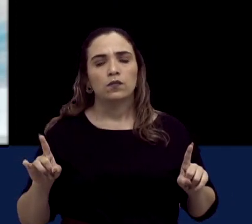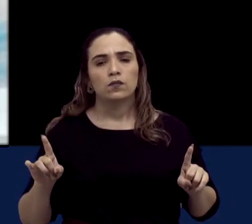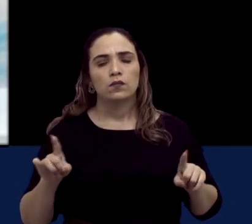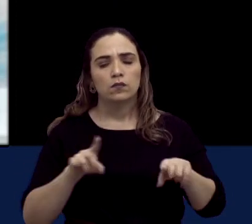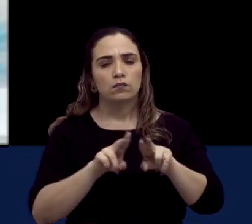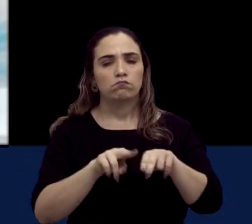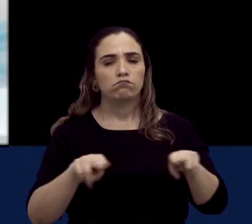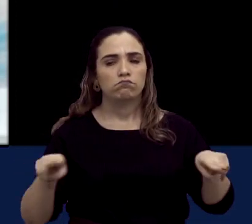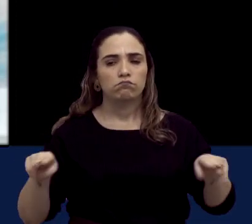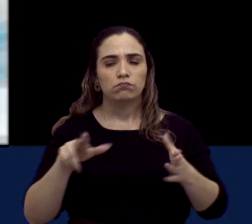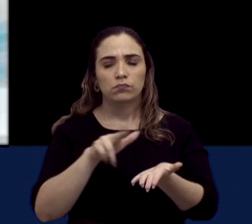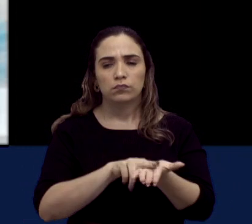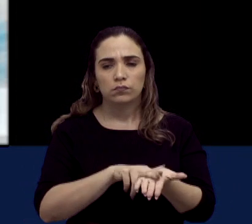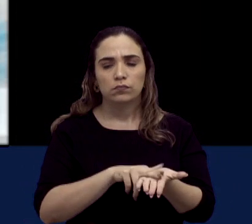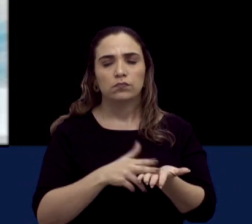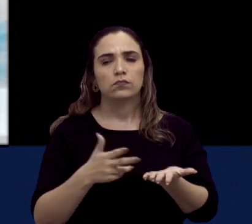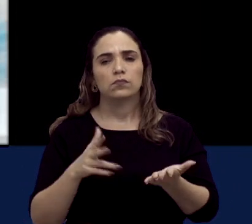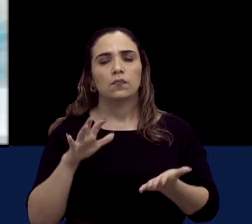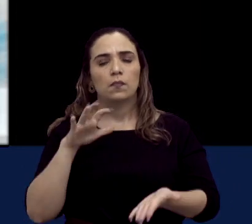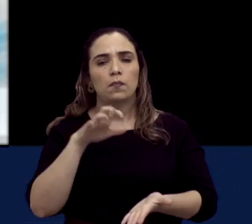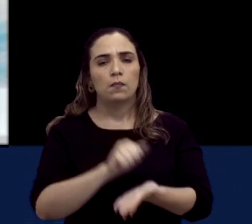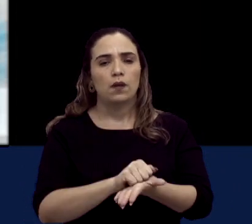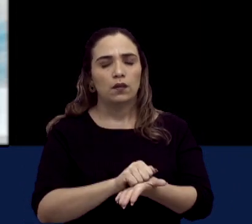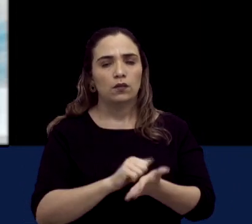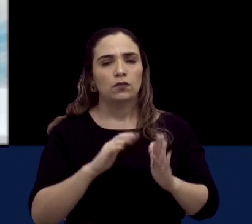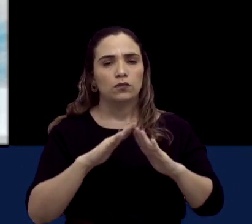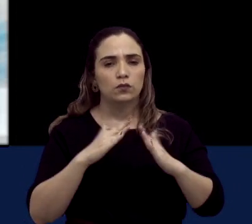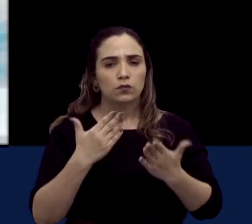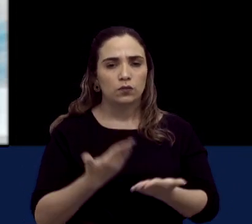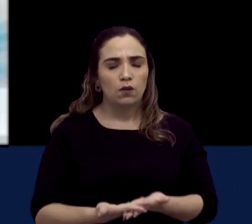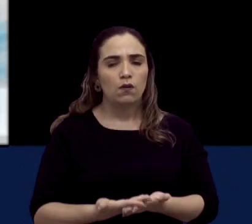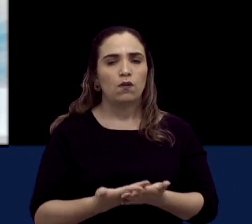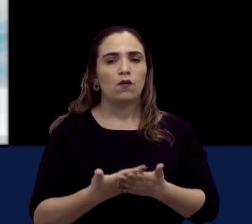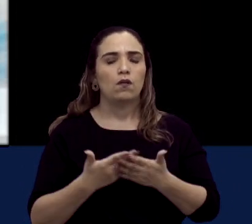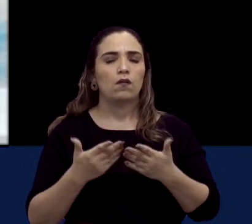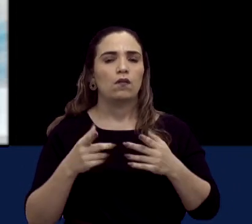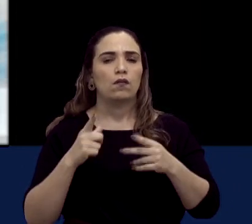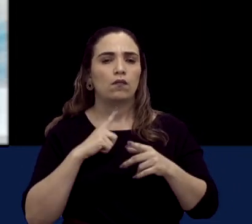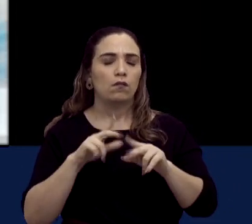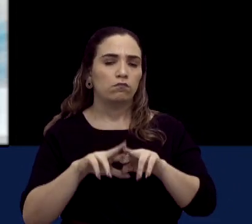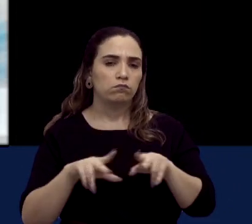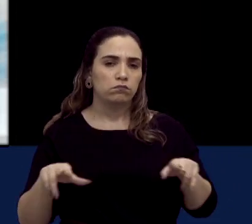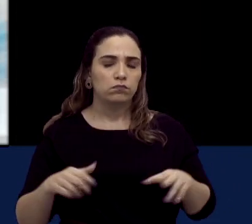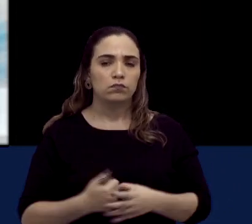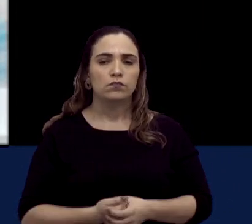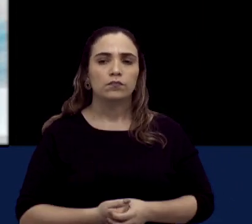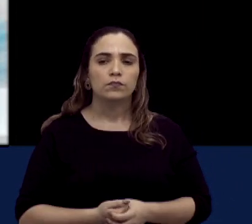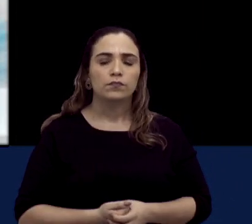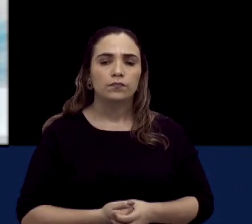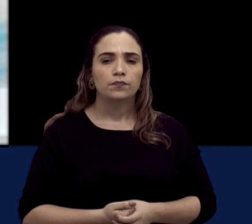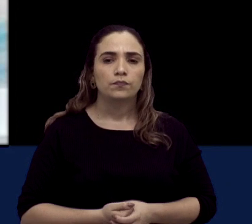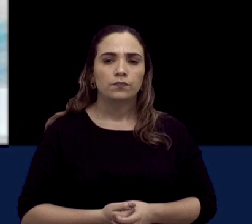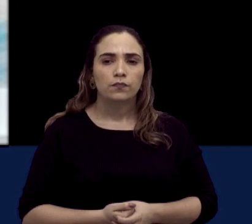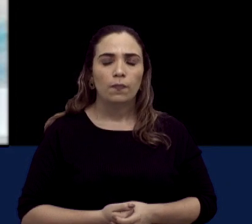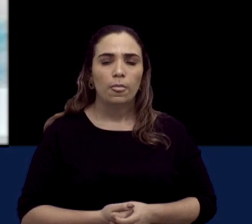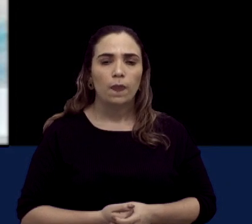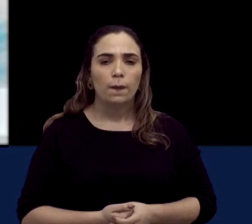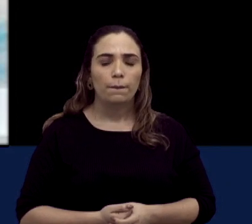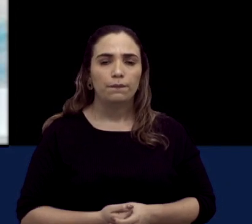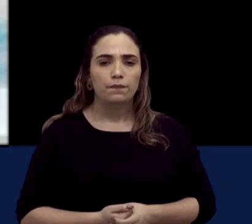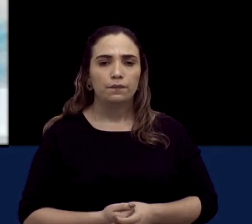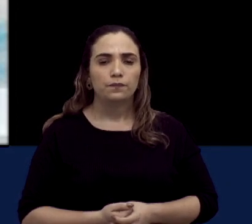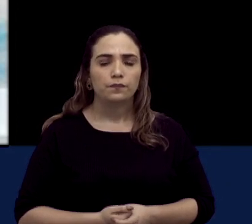internamento, indicadores de matrículas, certo? Isso é um acompanhamento. E o que é o monitoramento?